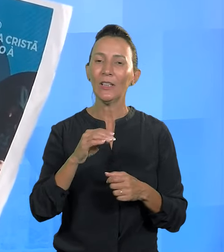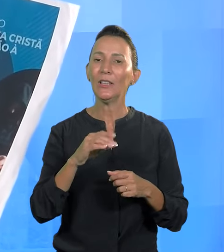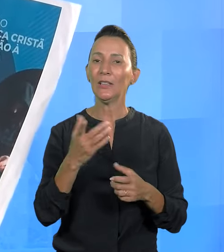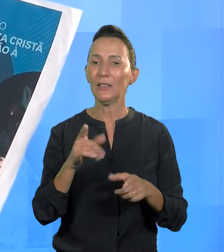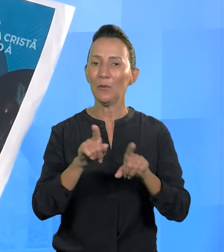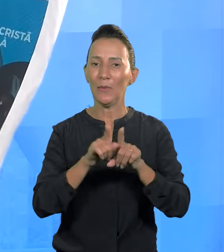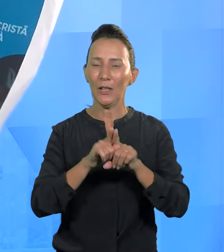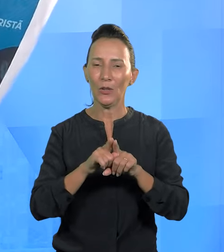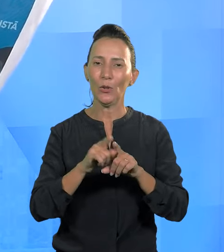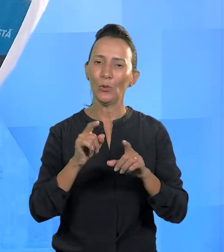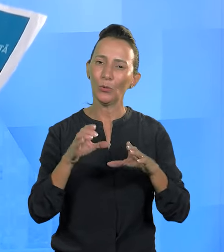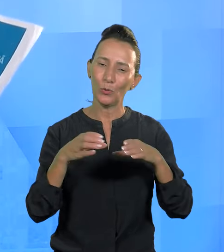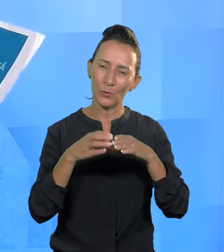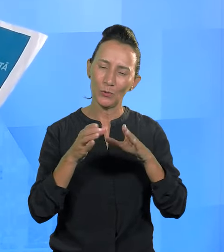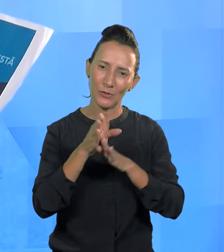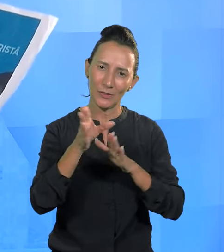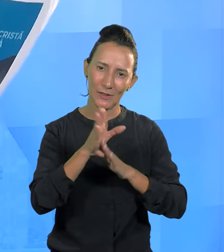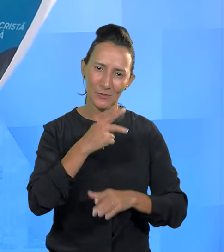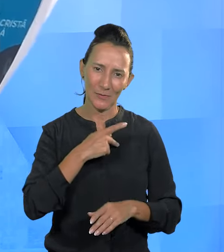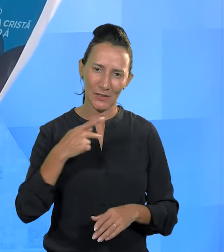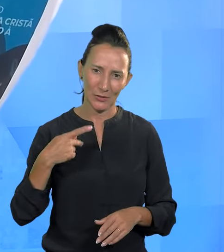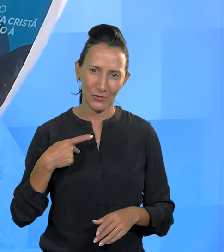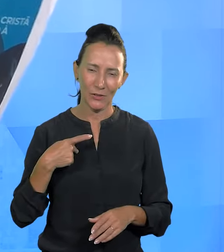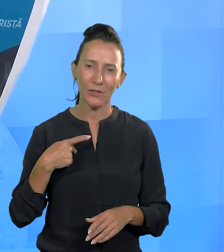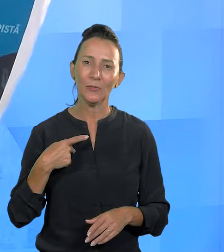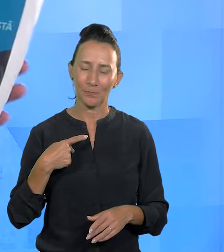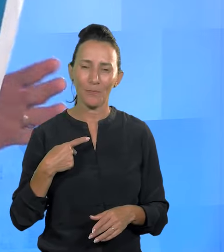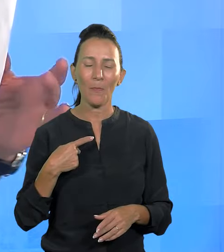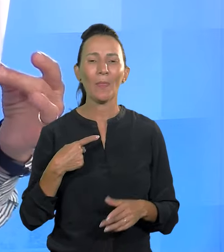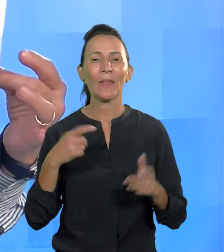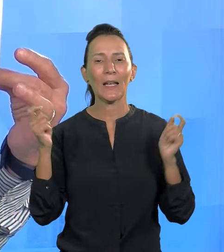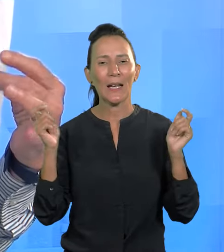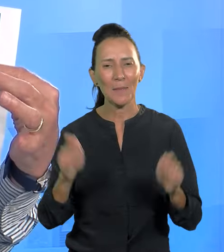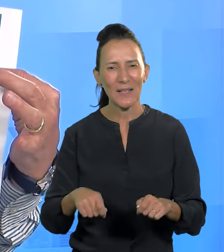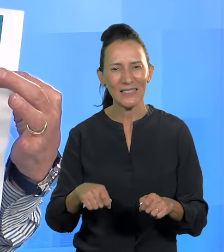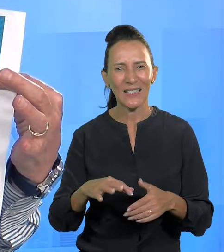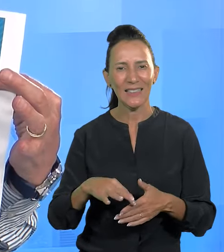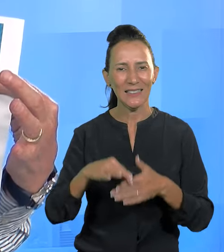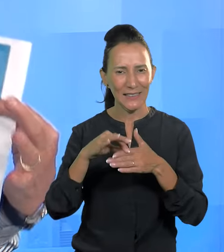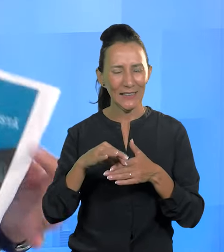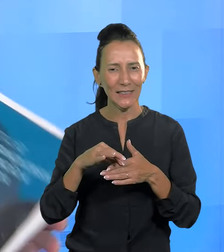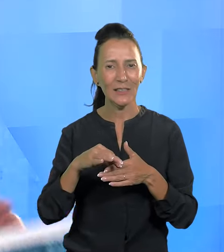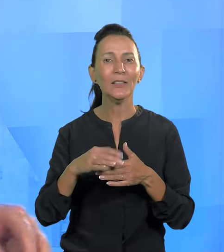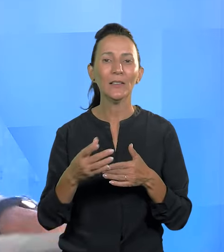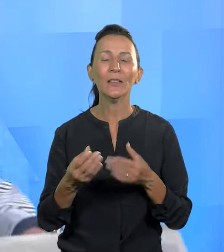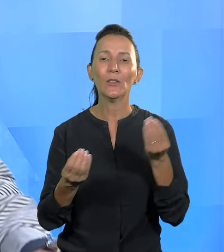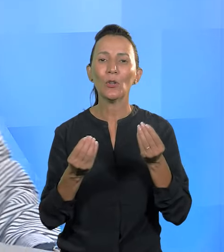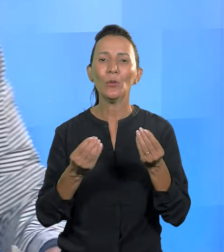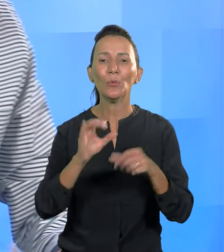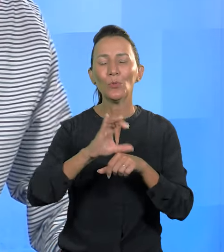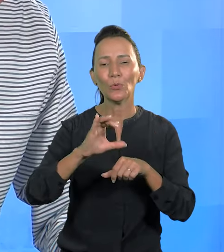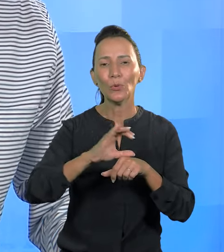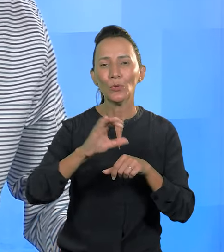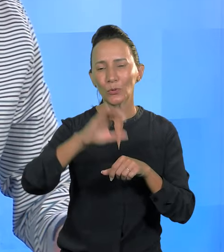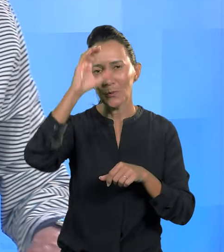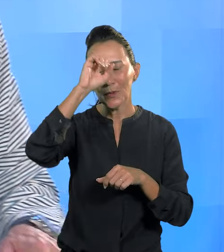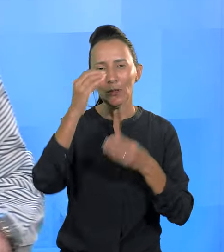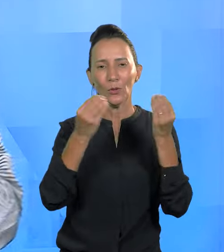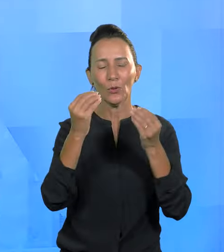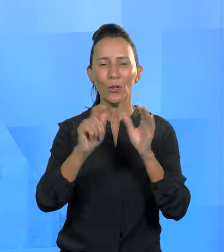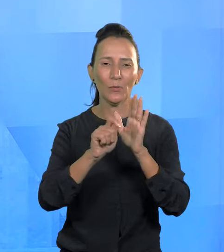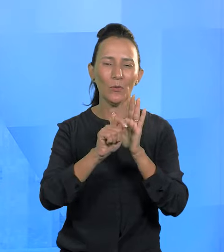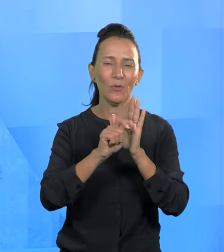Capacitação de liderança cristã na prevenção à dependência química. Eu te abençoe, hein? Muito